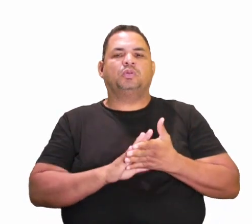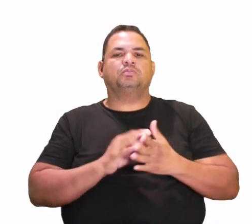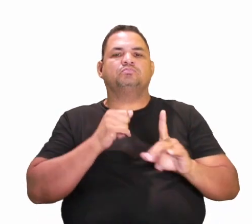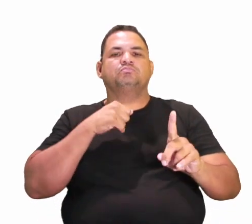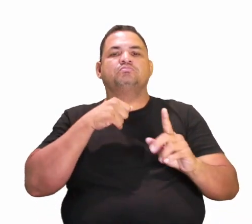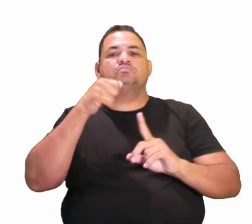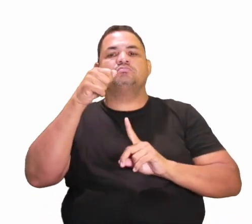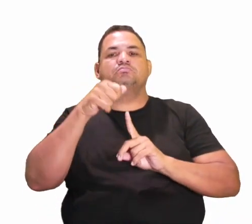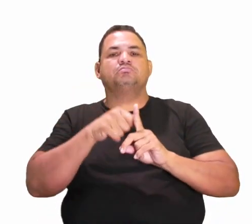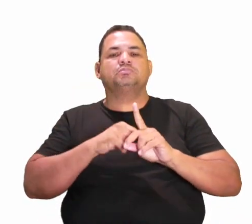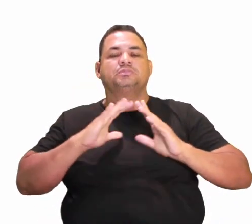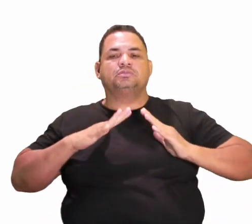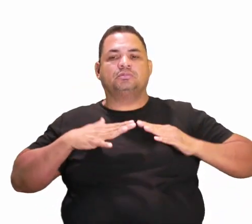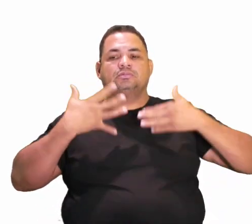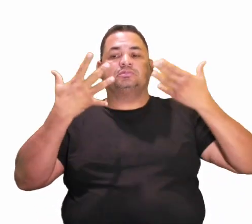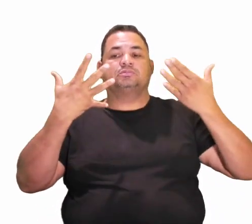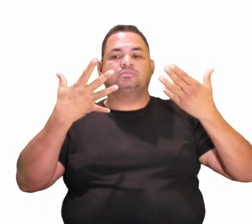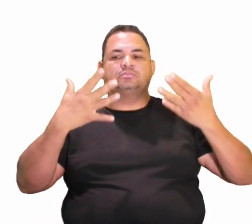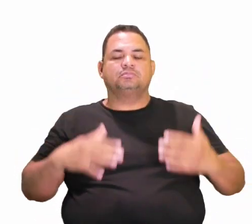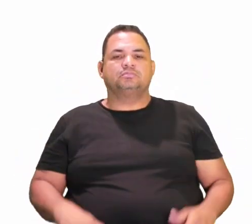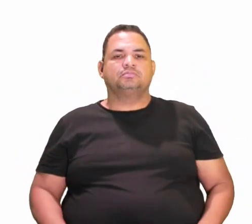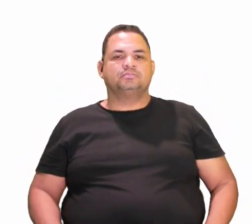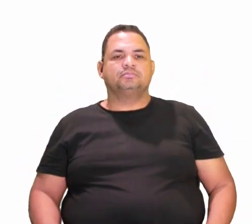celebração, um mês